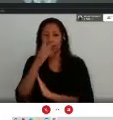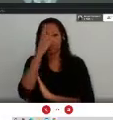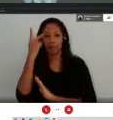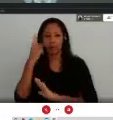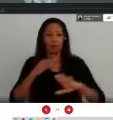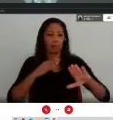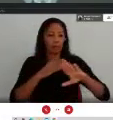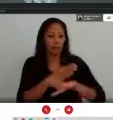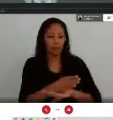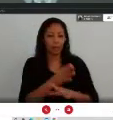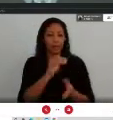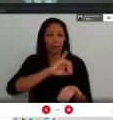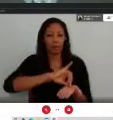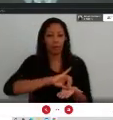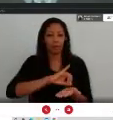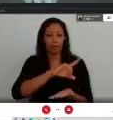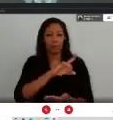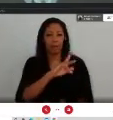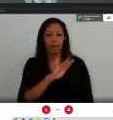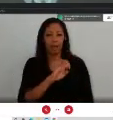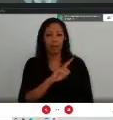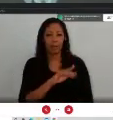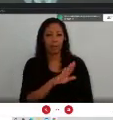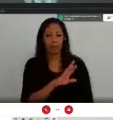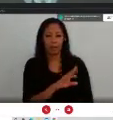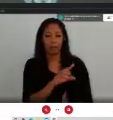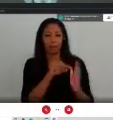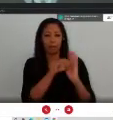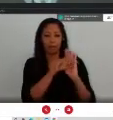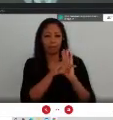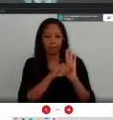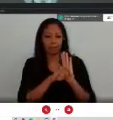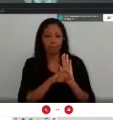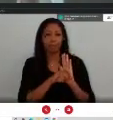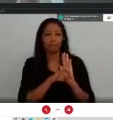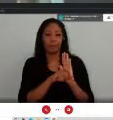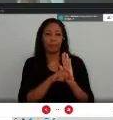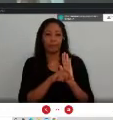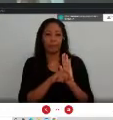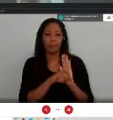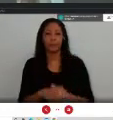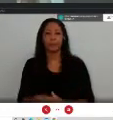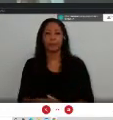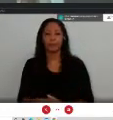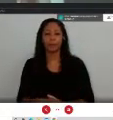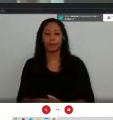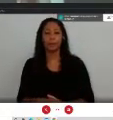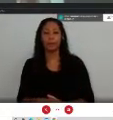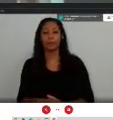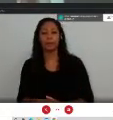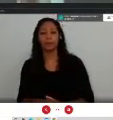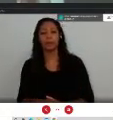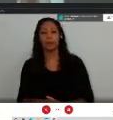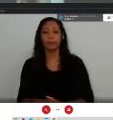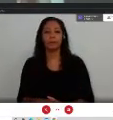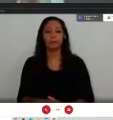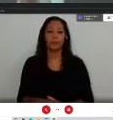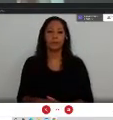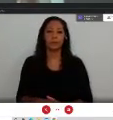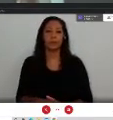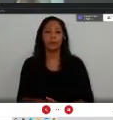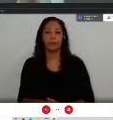central para fazer o teste de Covid-19. Então, é só para acrescentar o discurso de